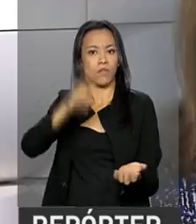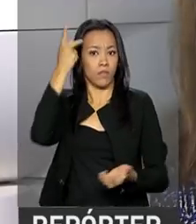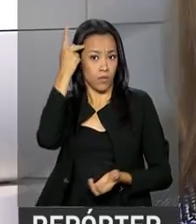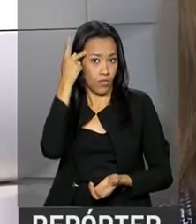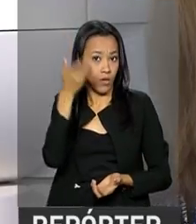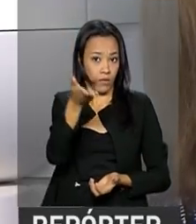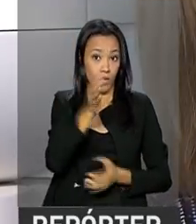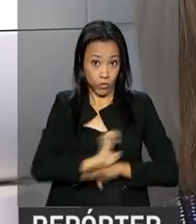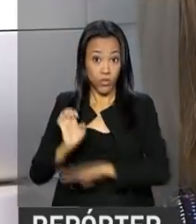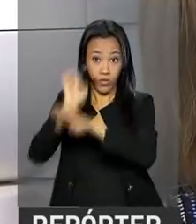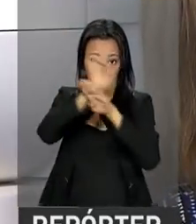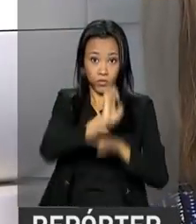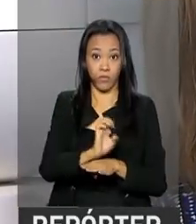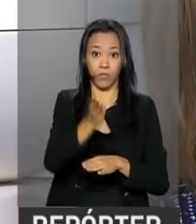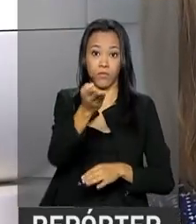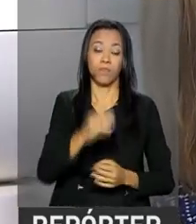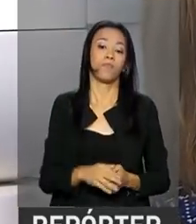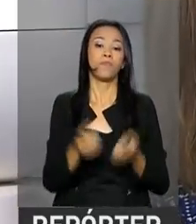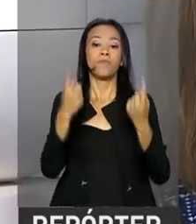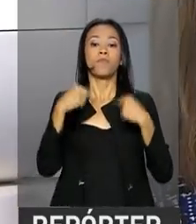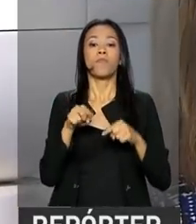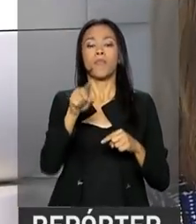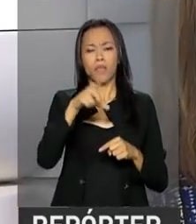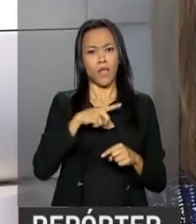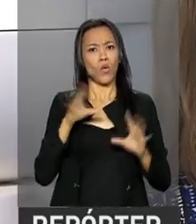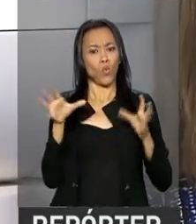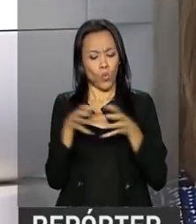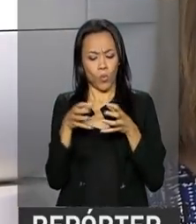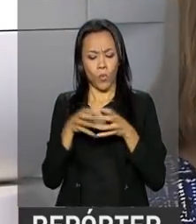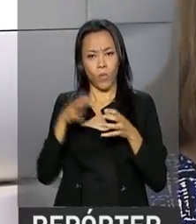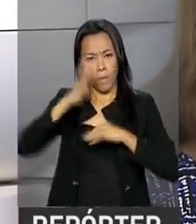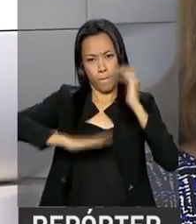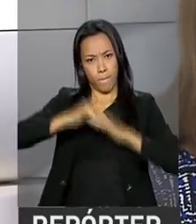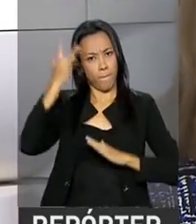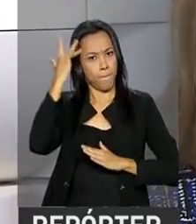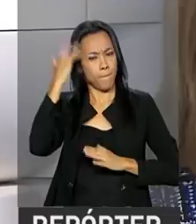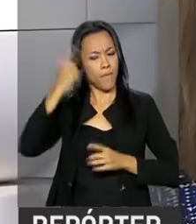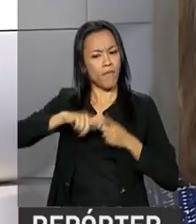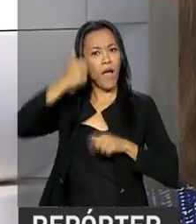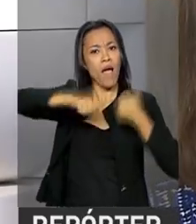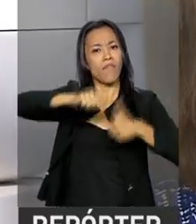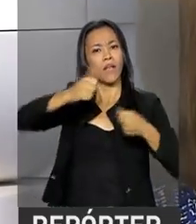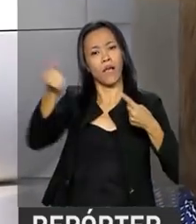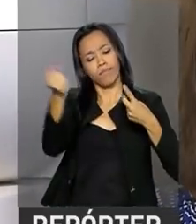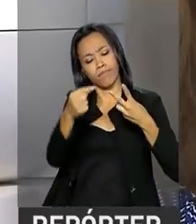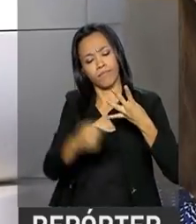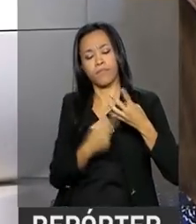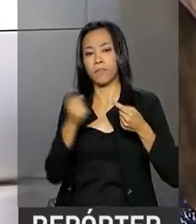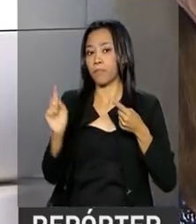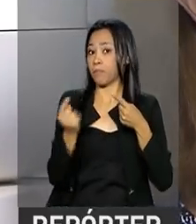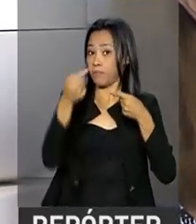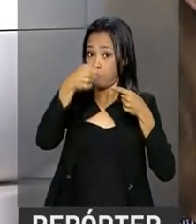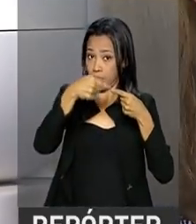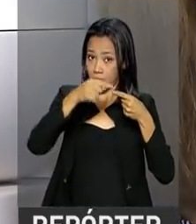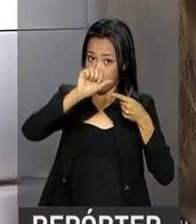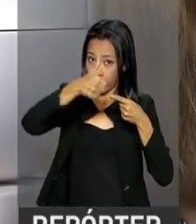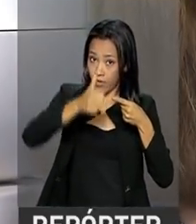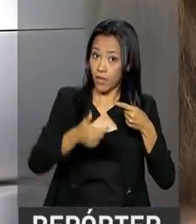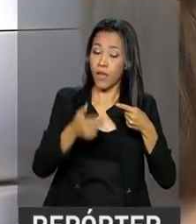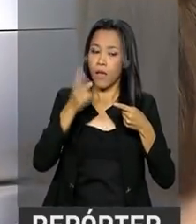existe uma equipe de saúde que vai avaliar várias questões a primeira dela é que conhecendo